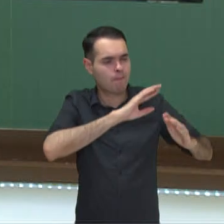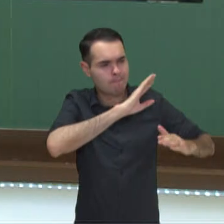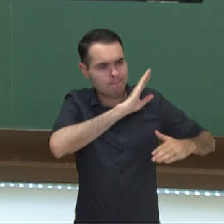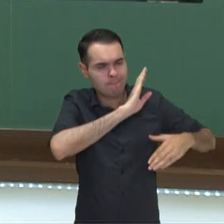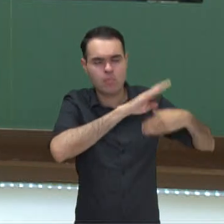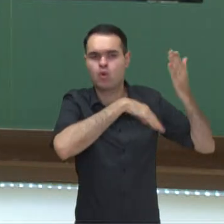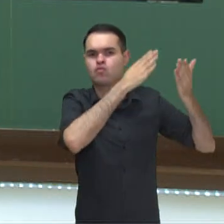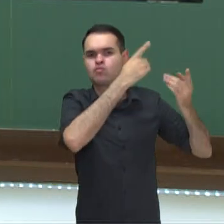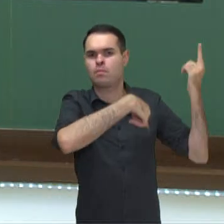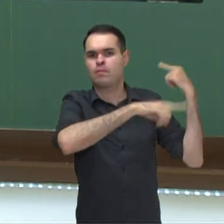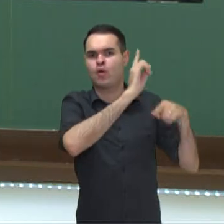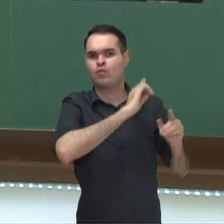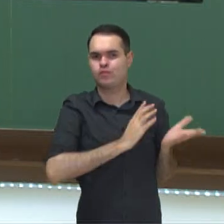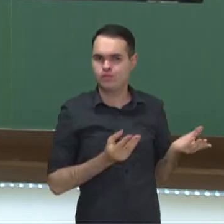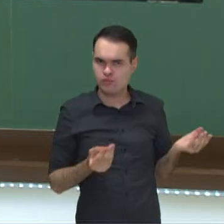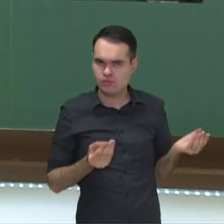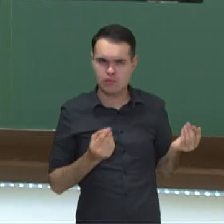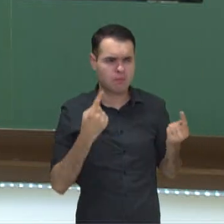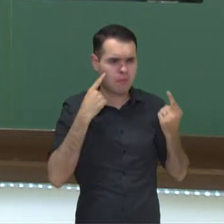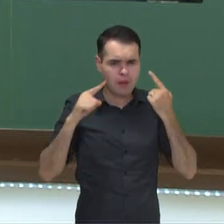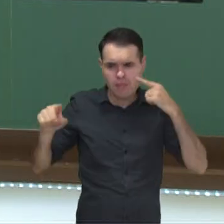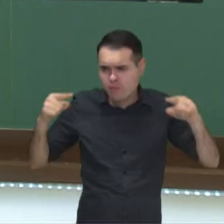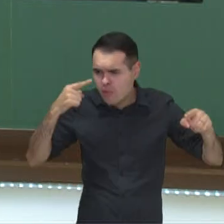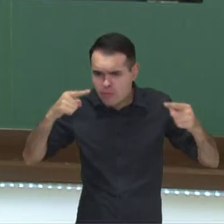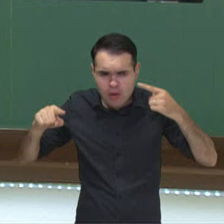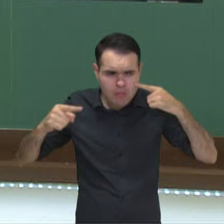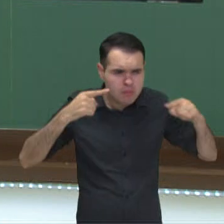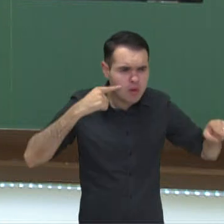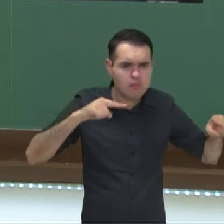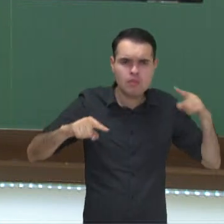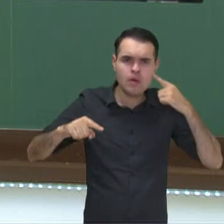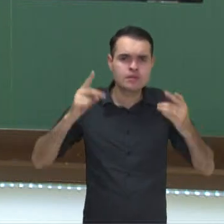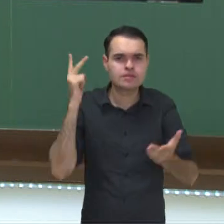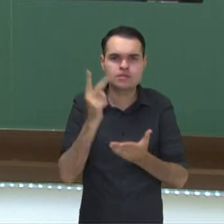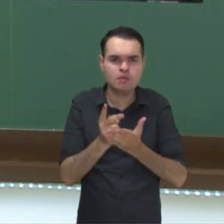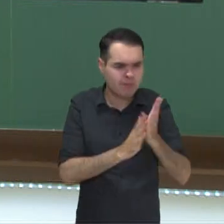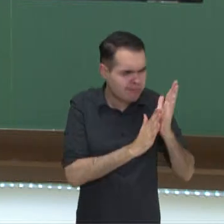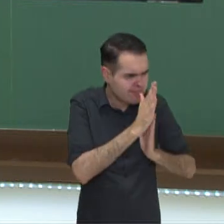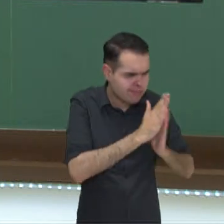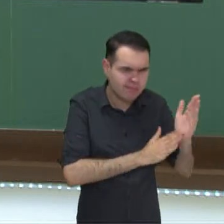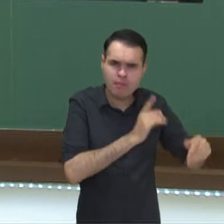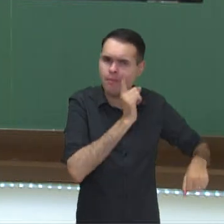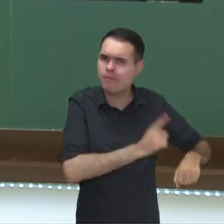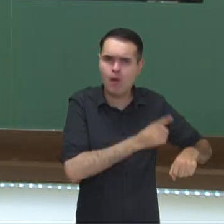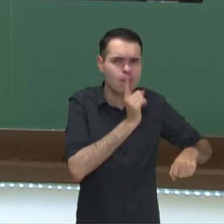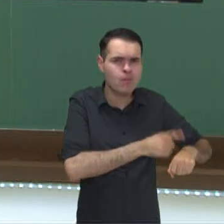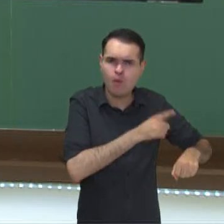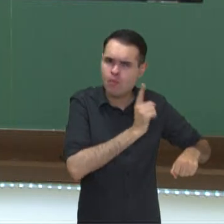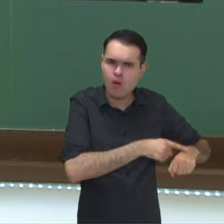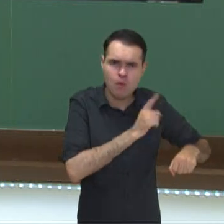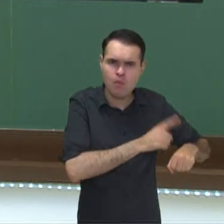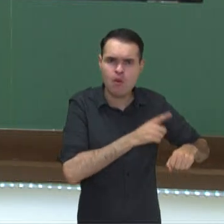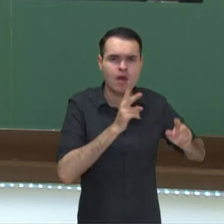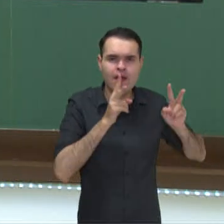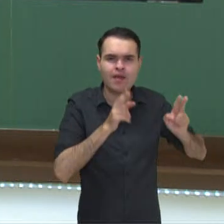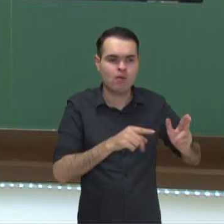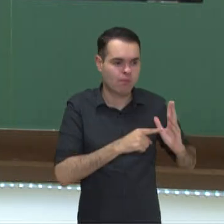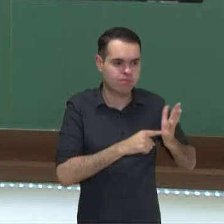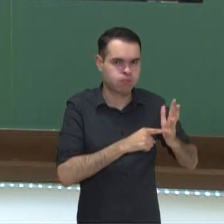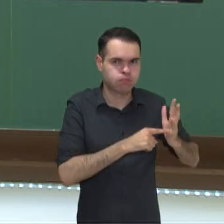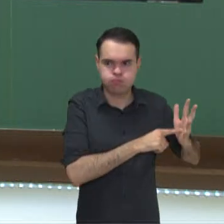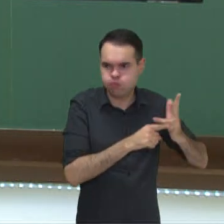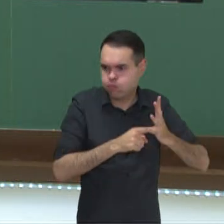mesmo, os cientistas estão aí sempre a todo vapor, a todo momento com novas descobertas, sempre com